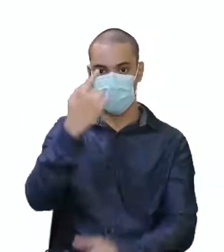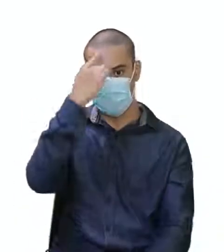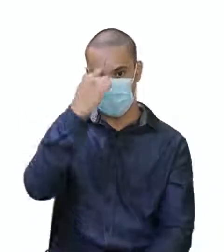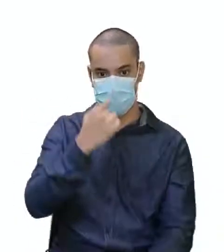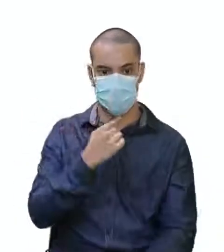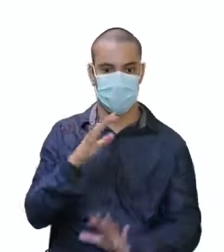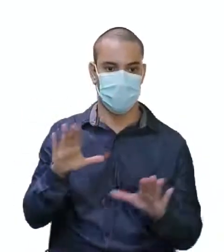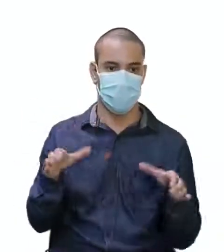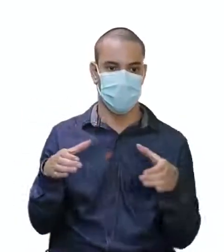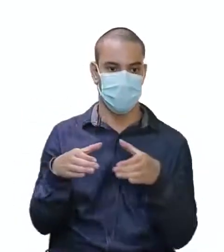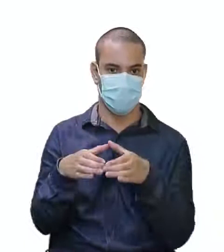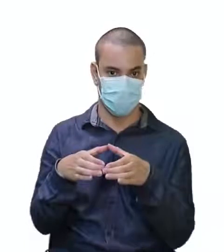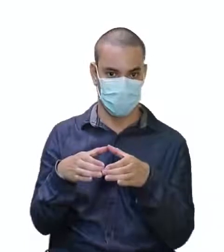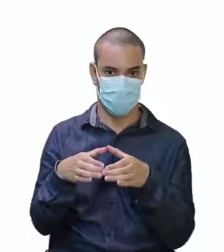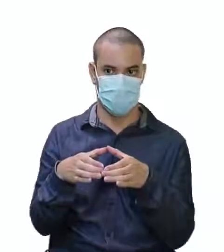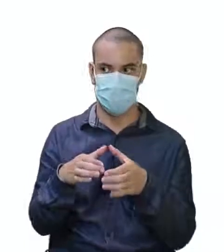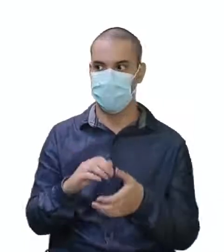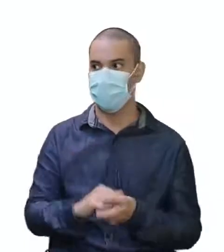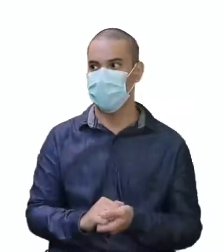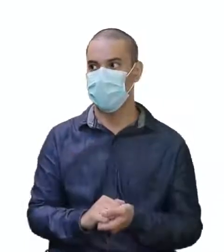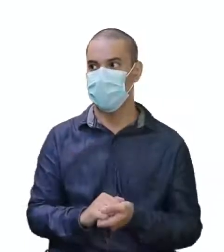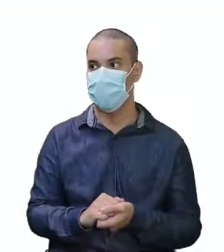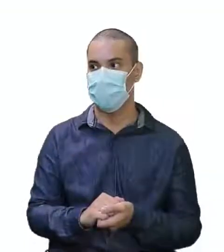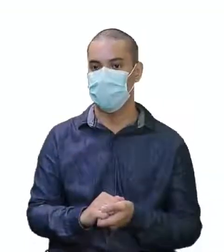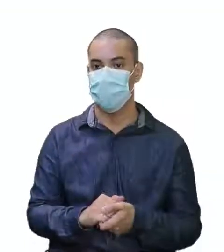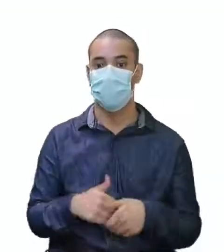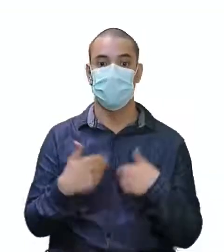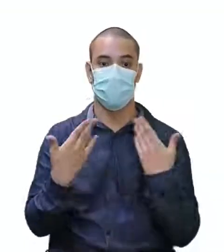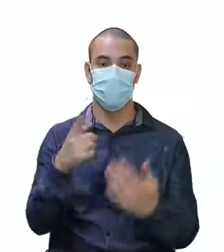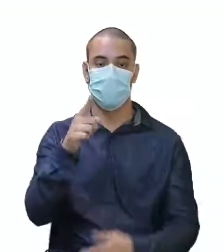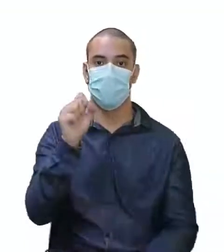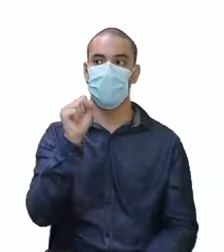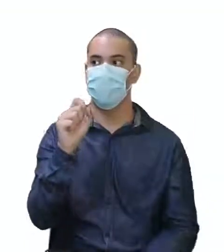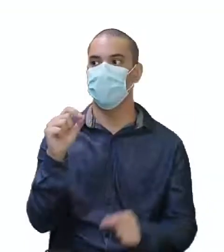espécie. Aí você pode perguntar assim,